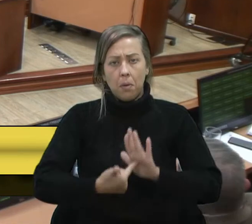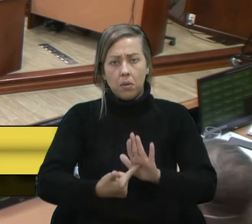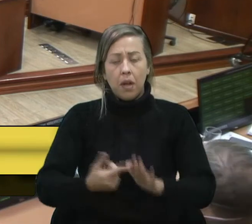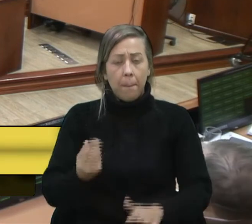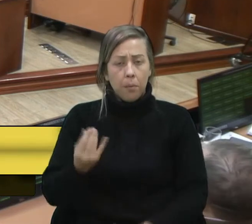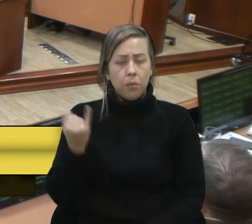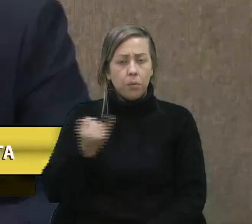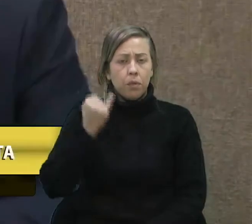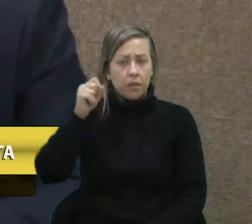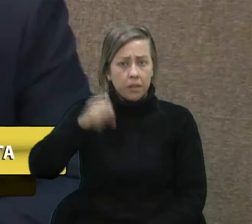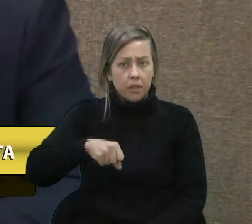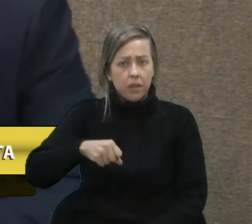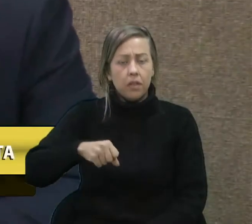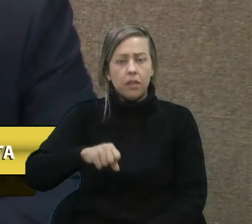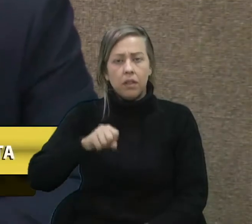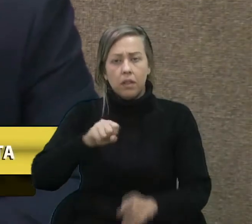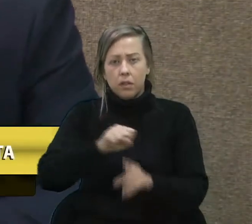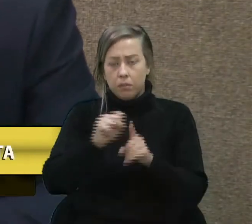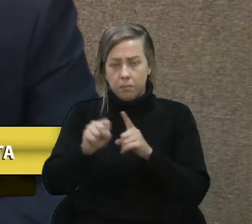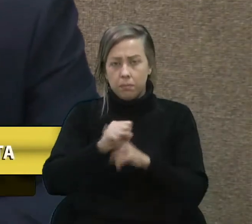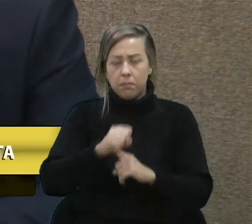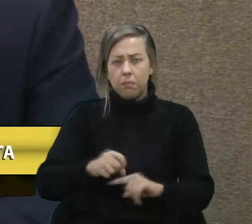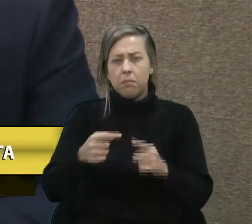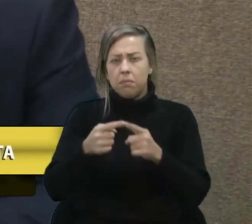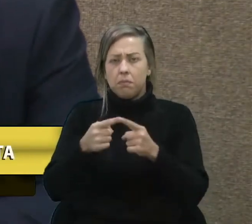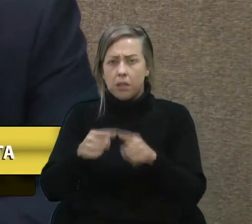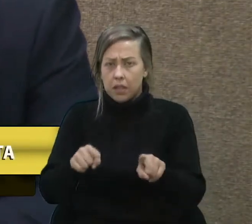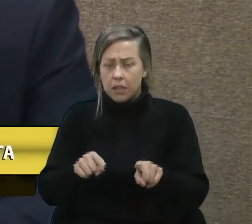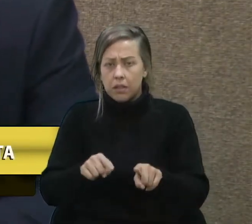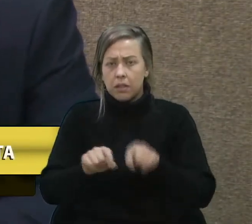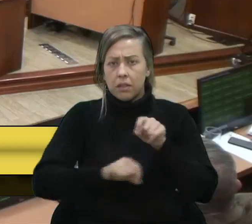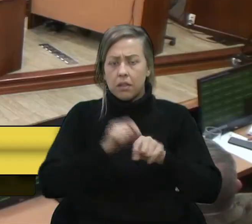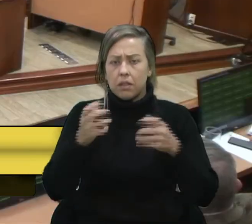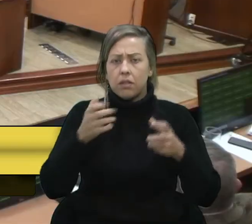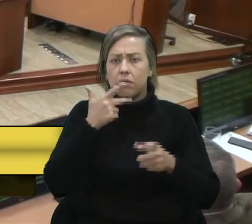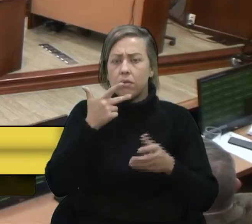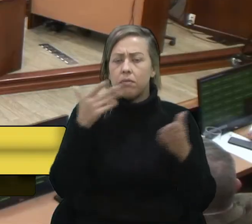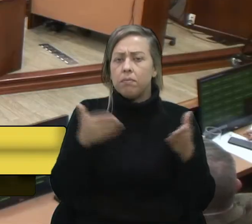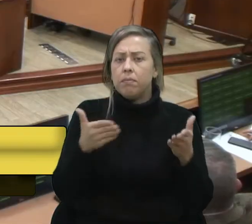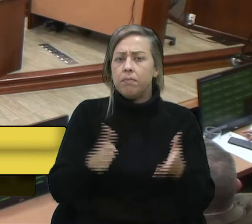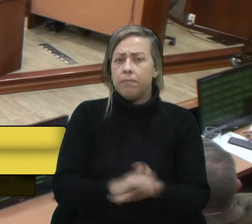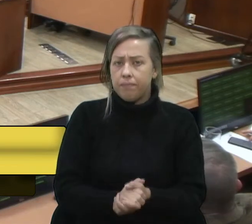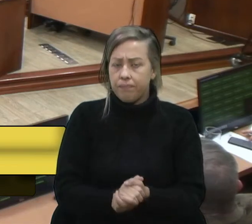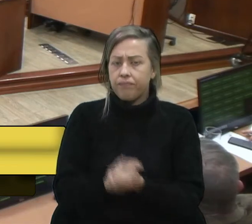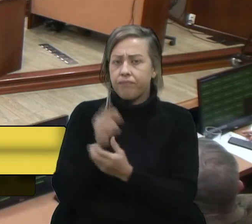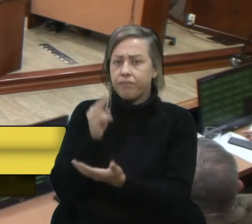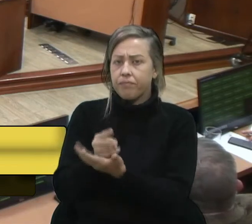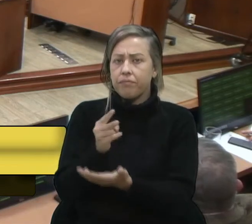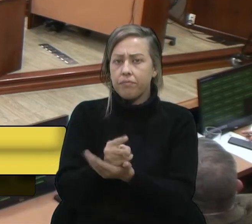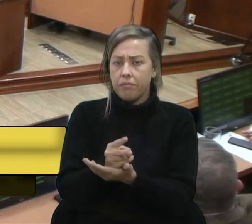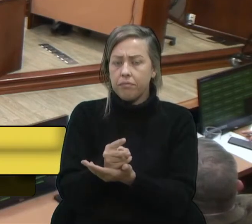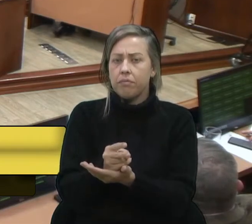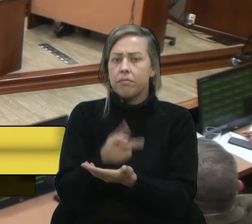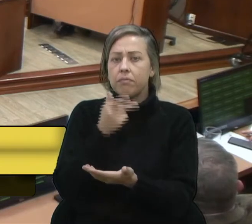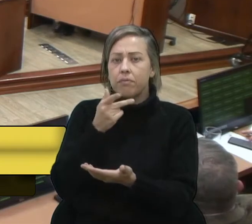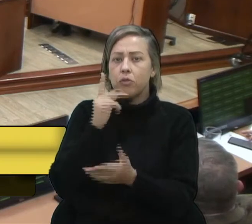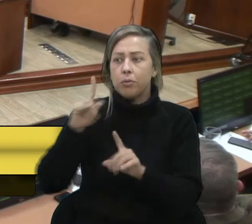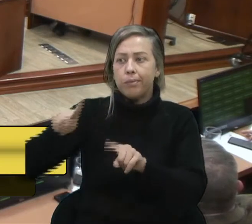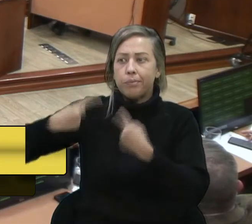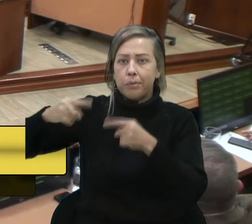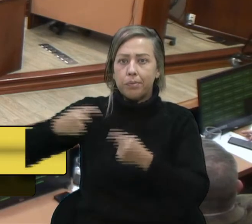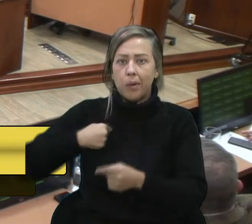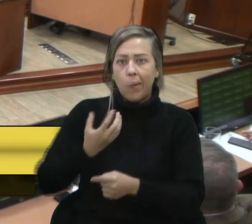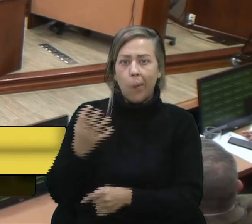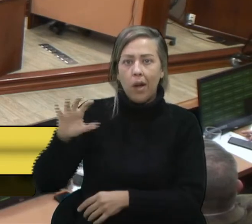muito importante para a nossa sociedade. Mas o que eu vou dizer agora, e sempre me criticam pelas coisas que falam, né?